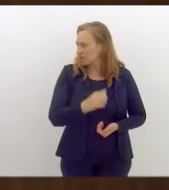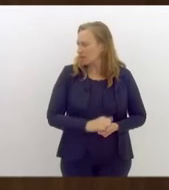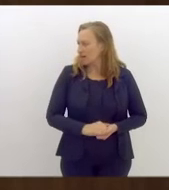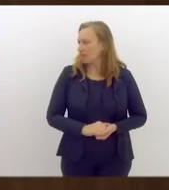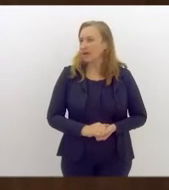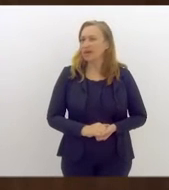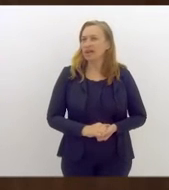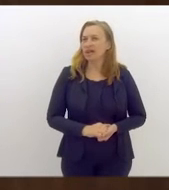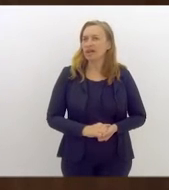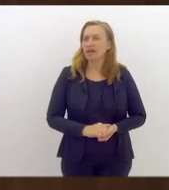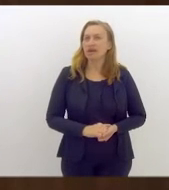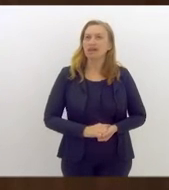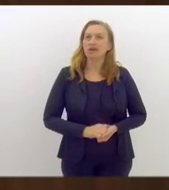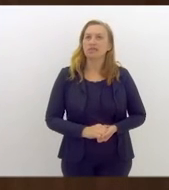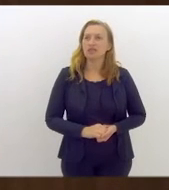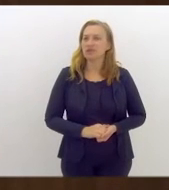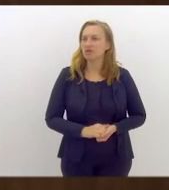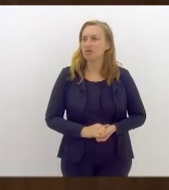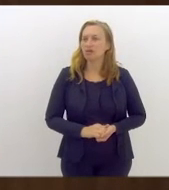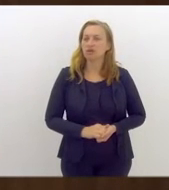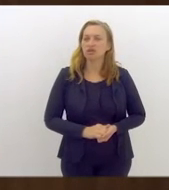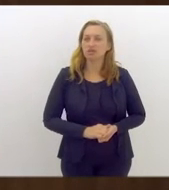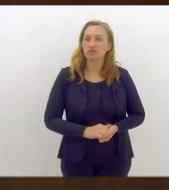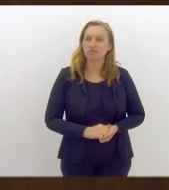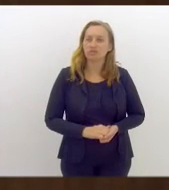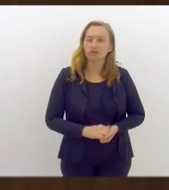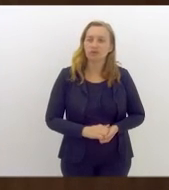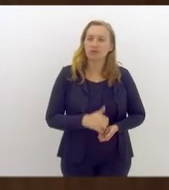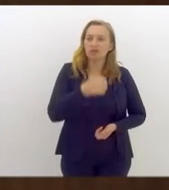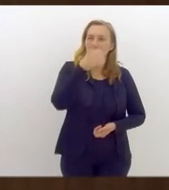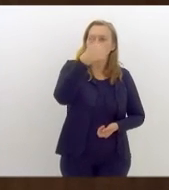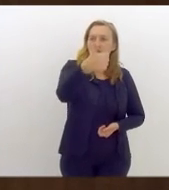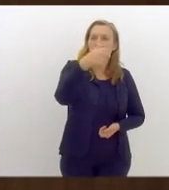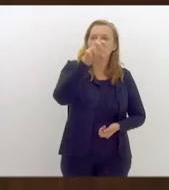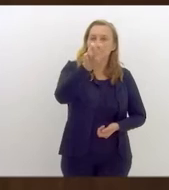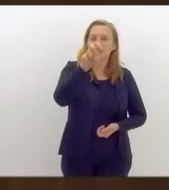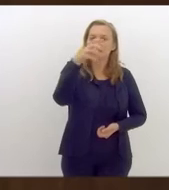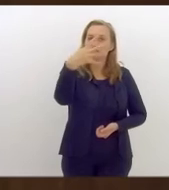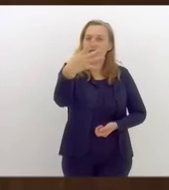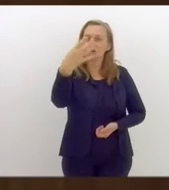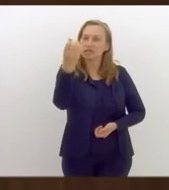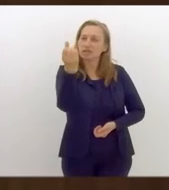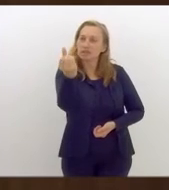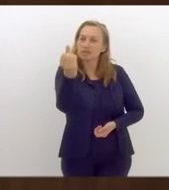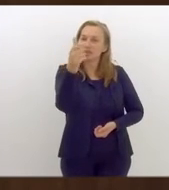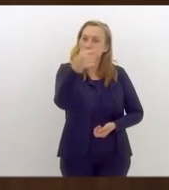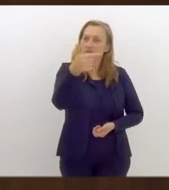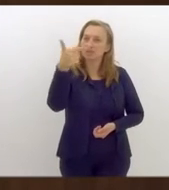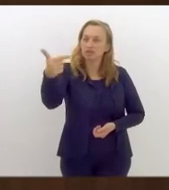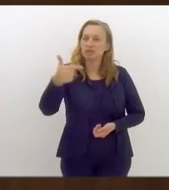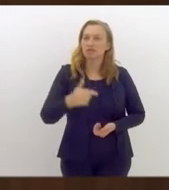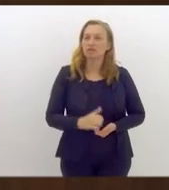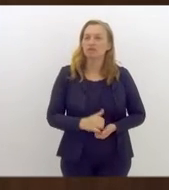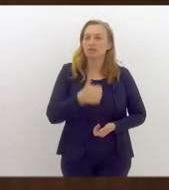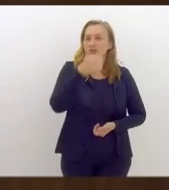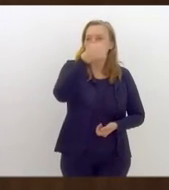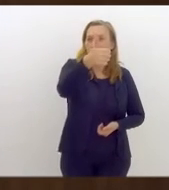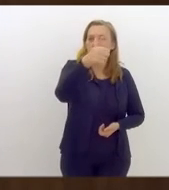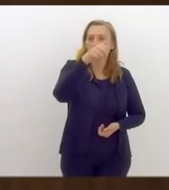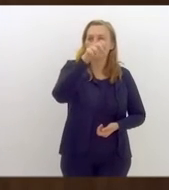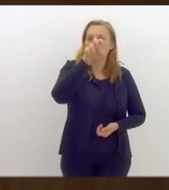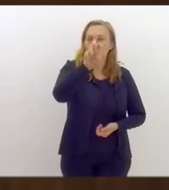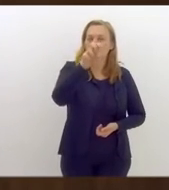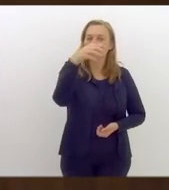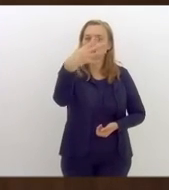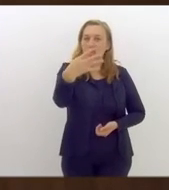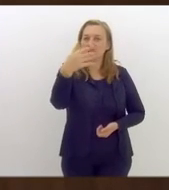2022, 1519 de 2022, 1546 de 2022,